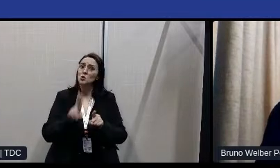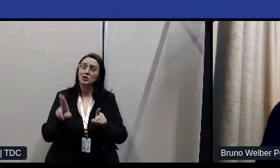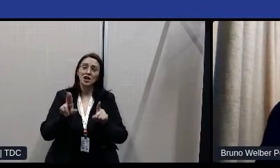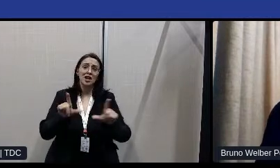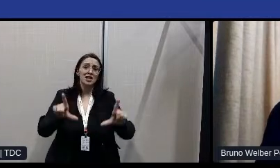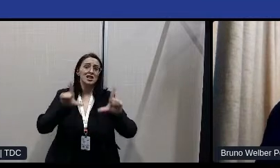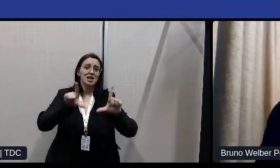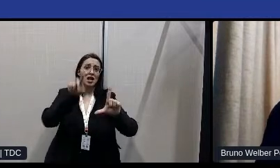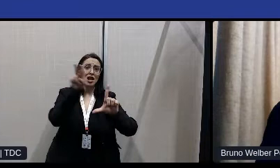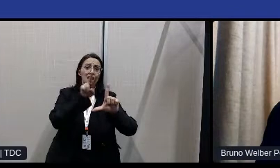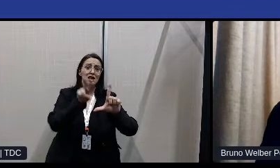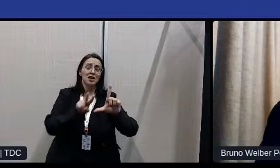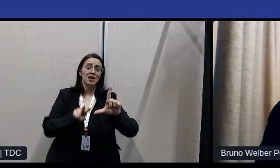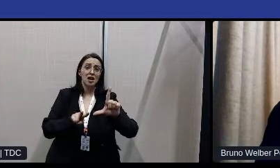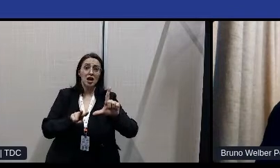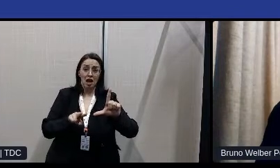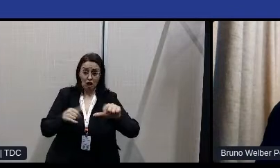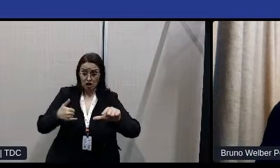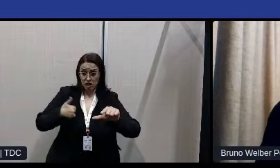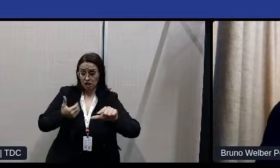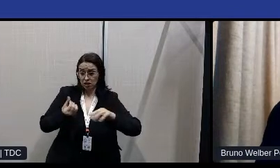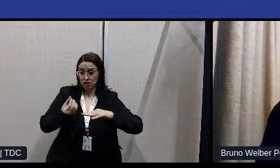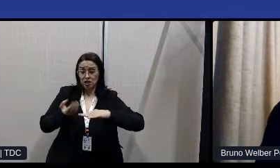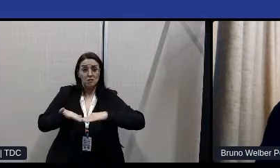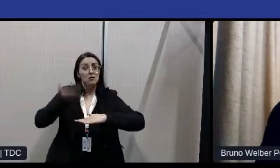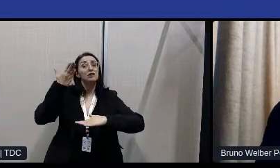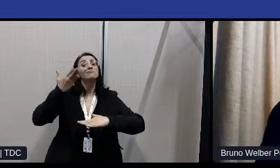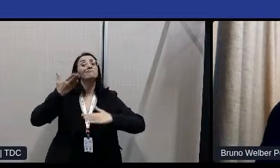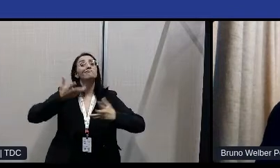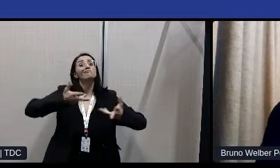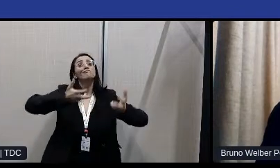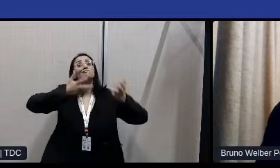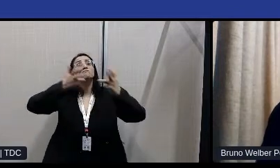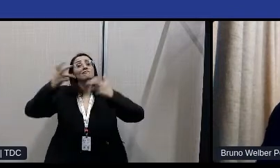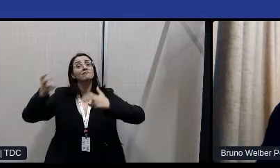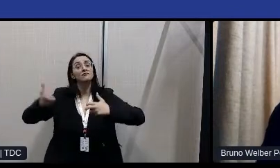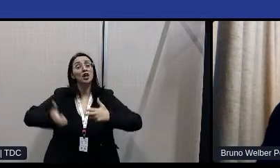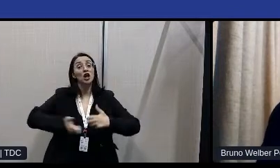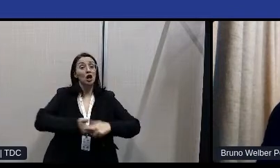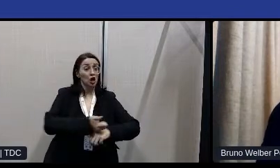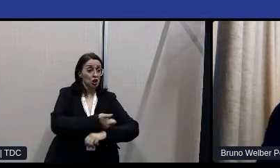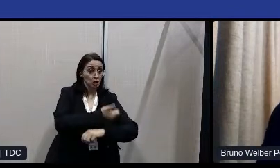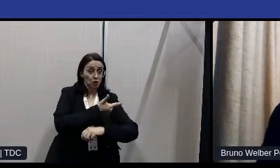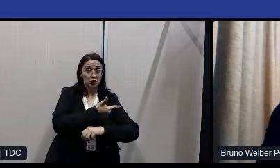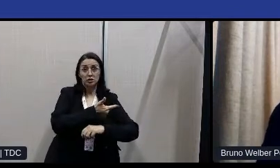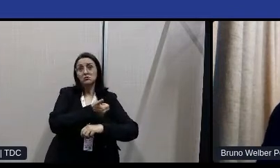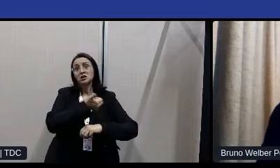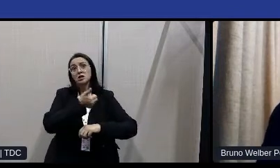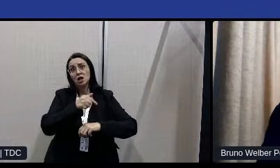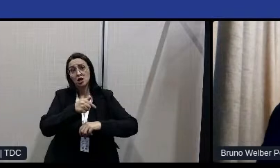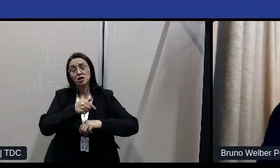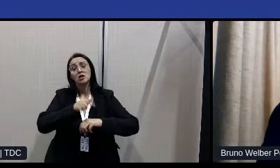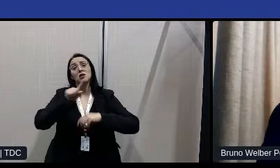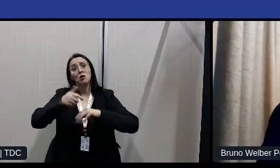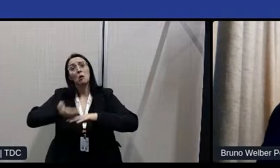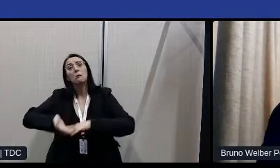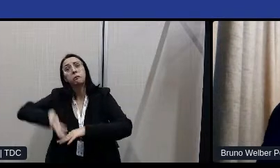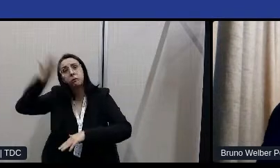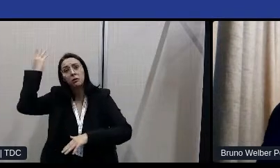60 anos está aumentando, né, tanto que a gente teve essas respostas de 12 para 17, o que realmente chamou bastante nossa